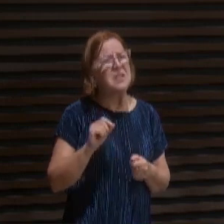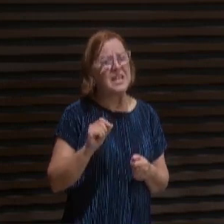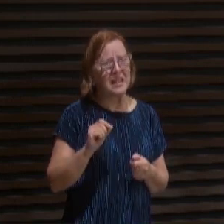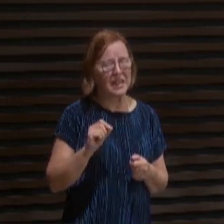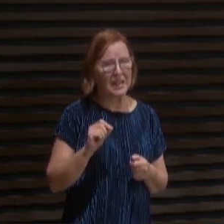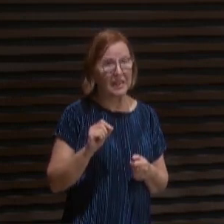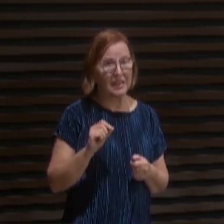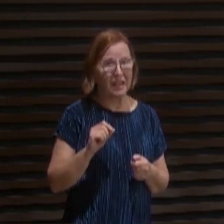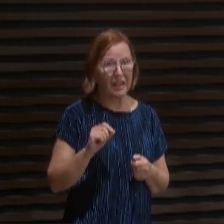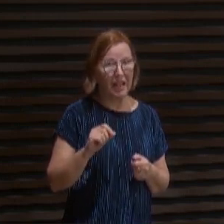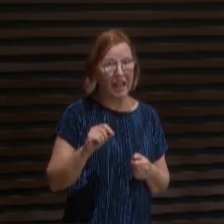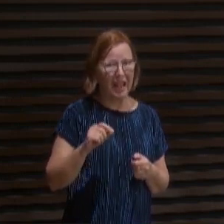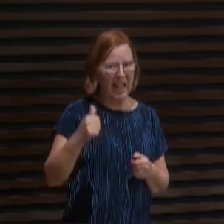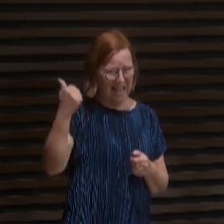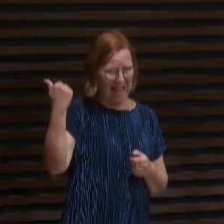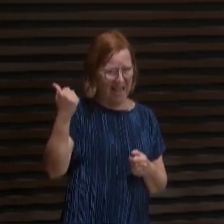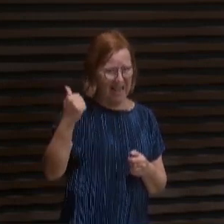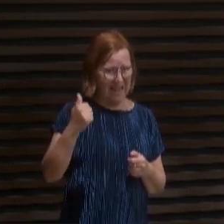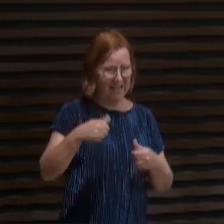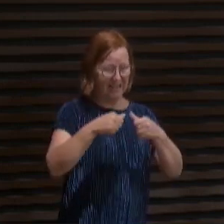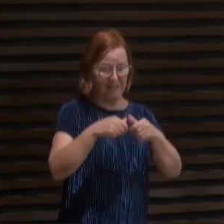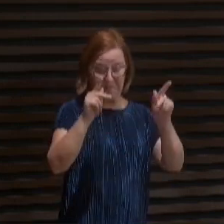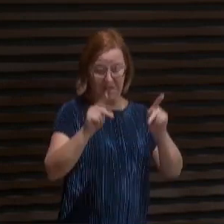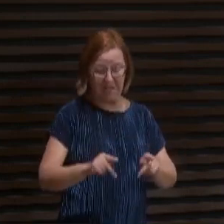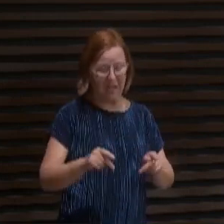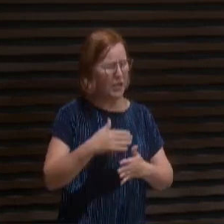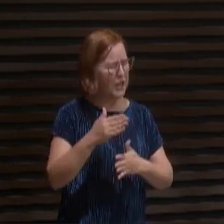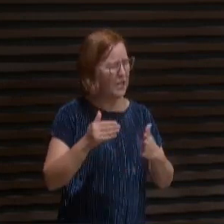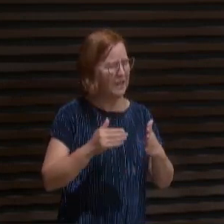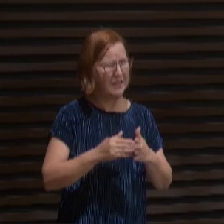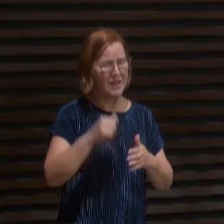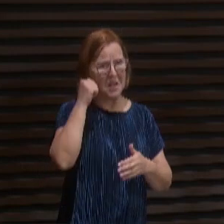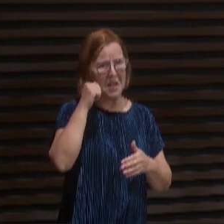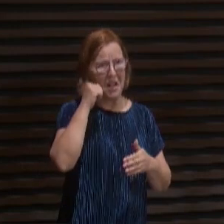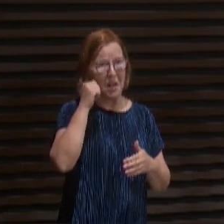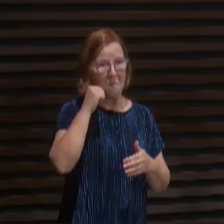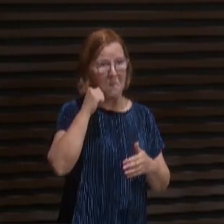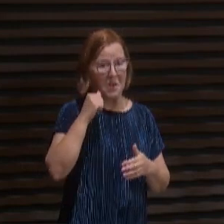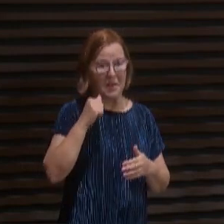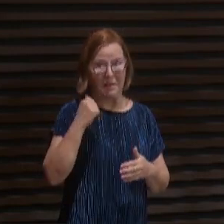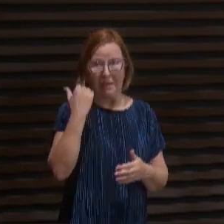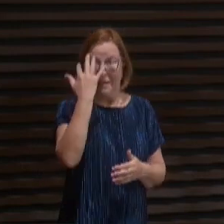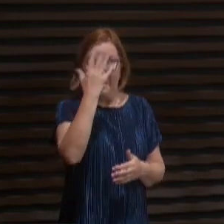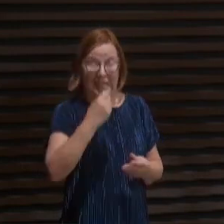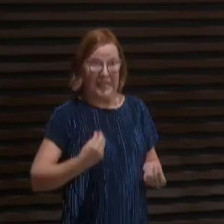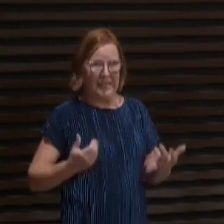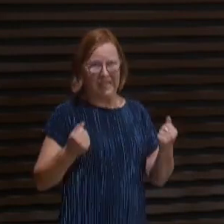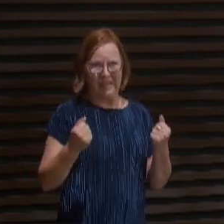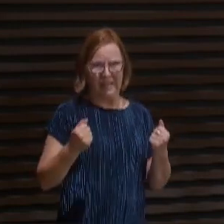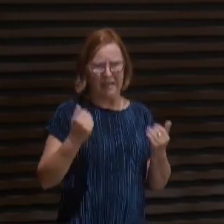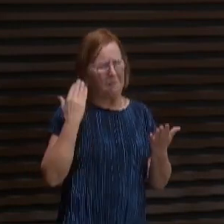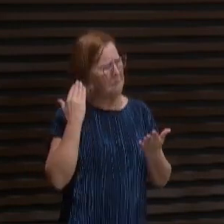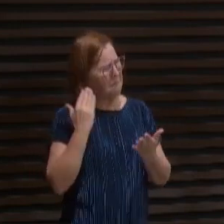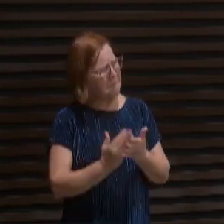Estarão presentes todas as moças belas, ricas, moças da corte. Tira essa ideia insensata da